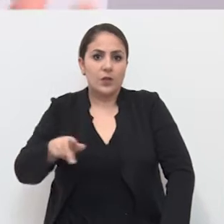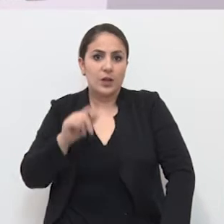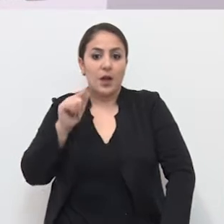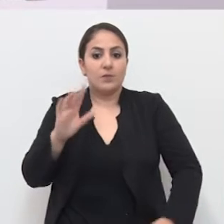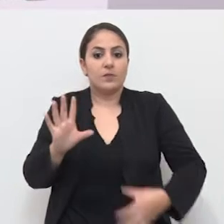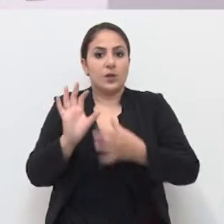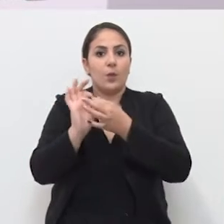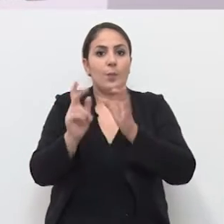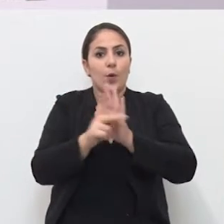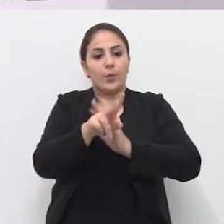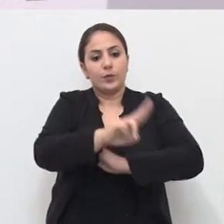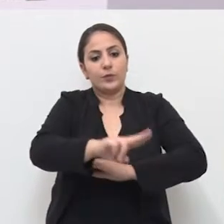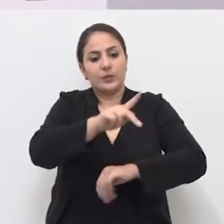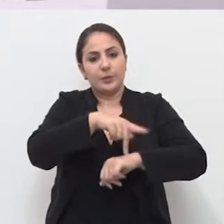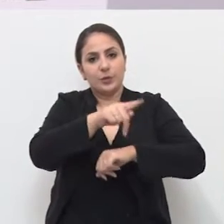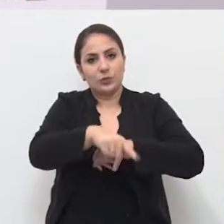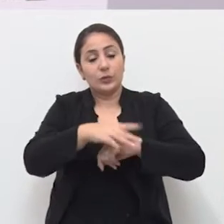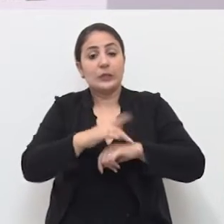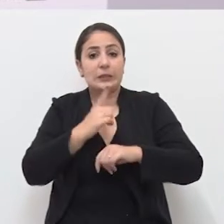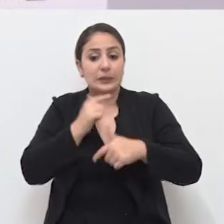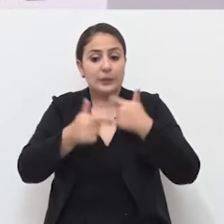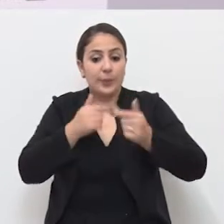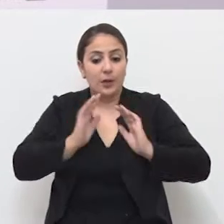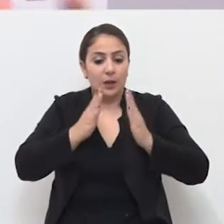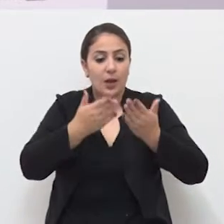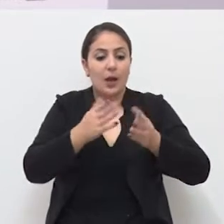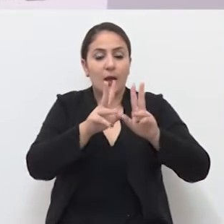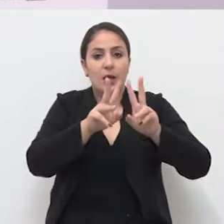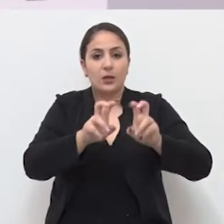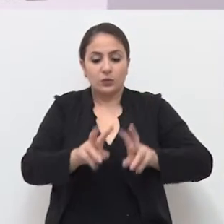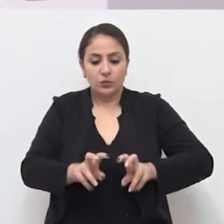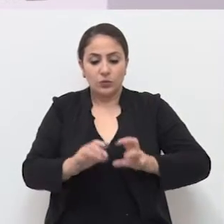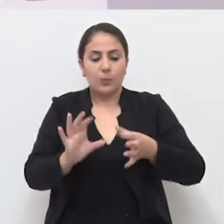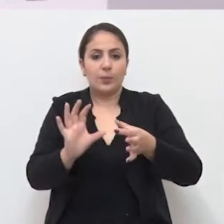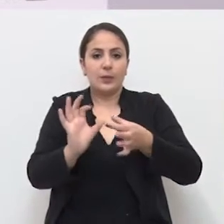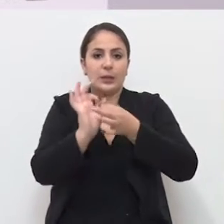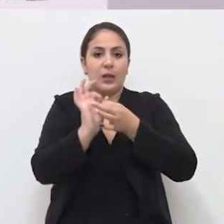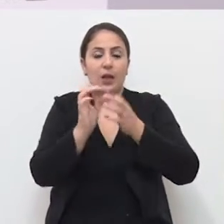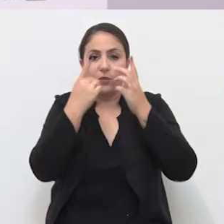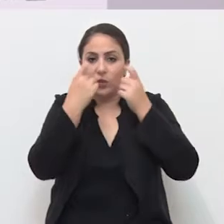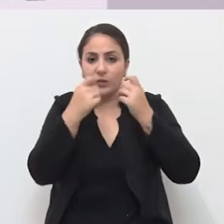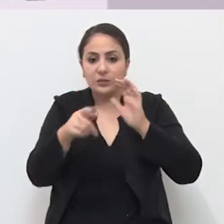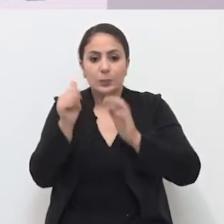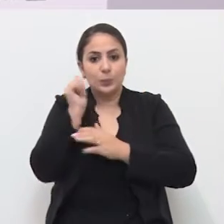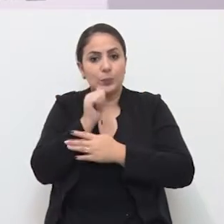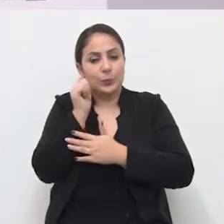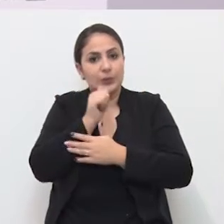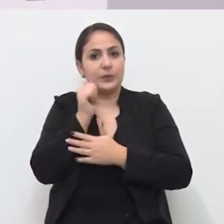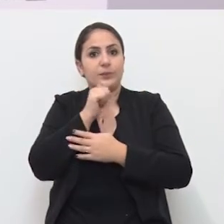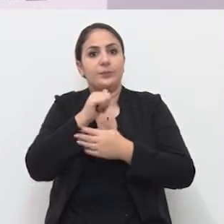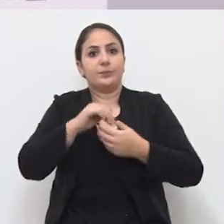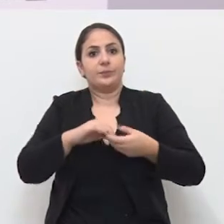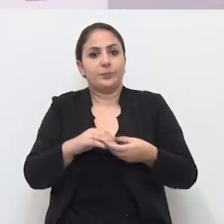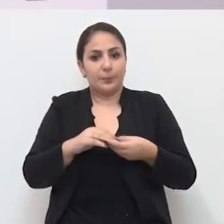um programa vinculado à Universidade de Passo Fundo, que tem trabalhado muito as questões ligadas à violência da